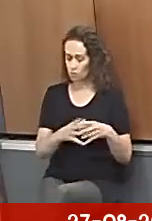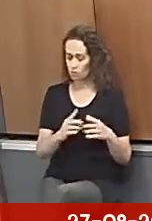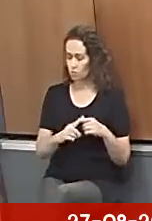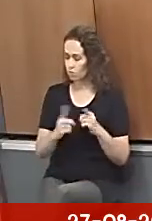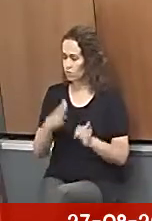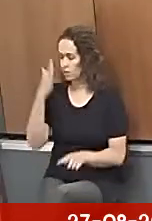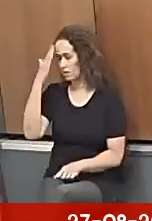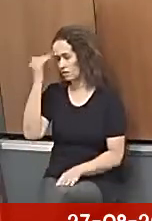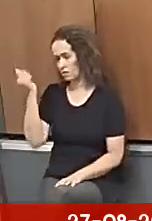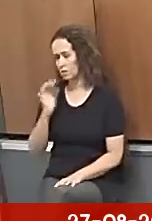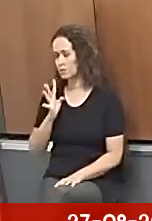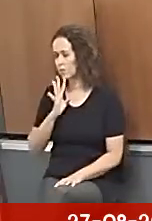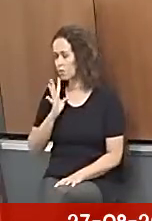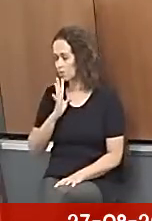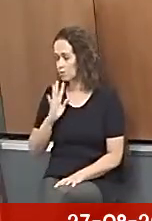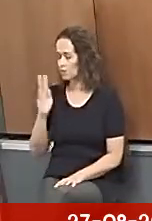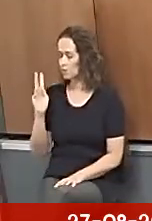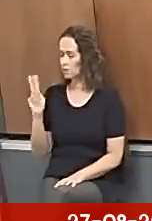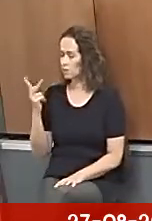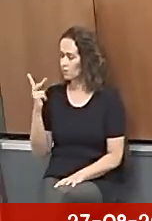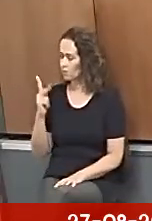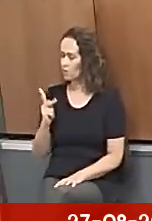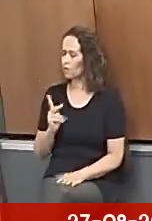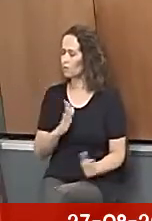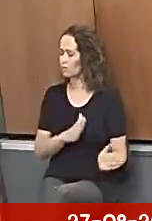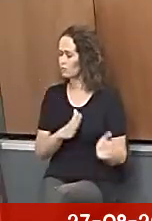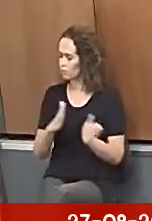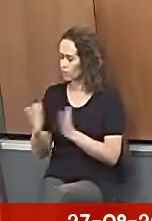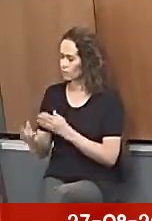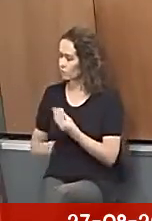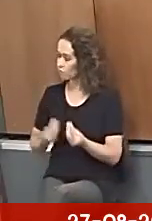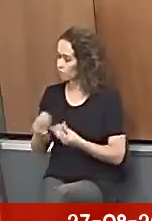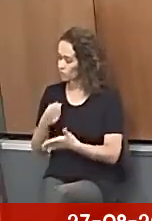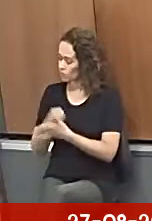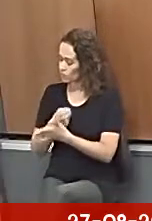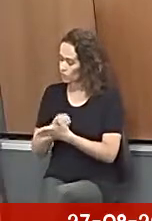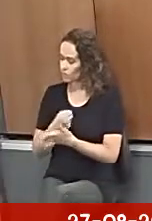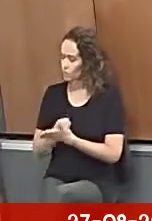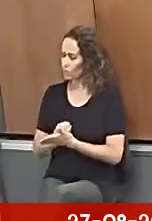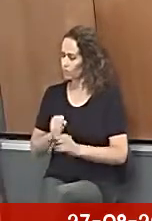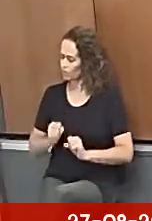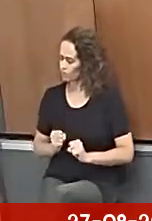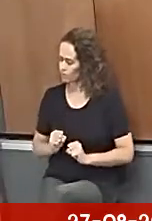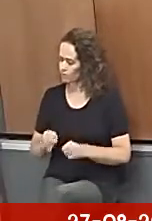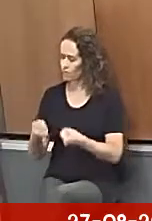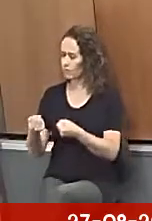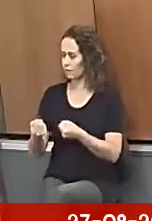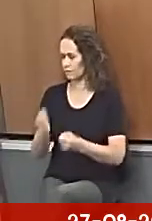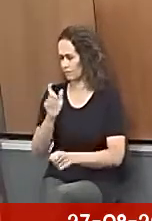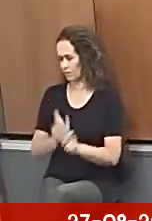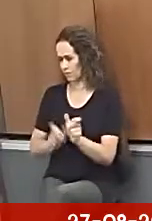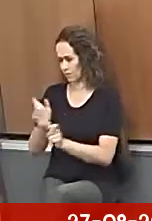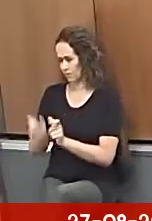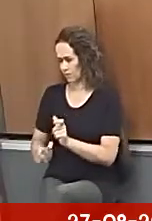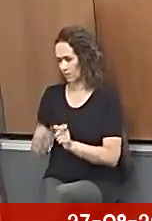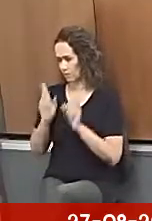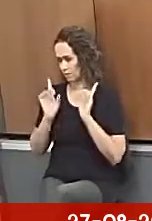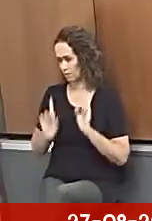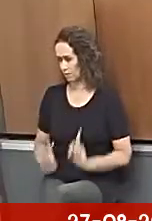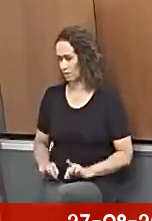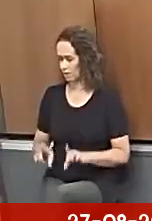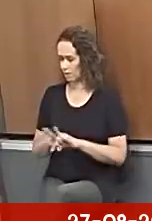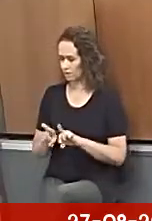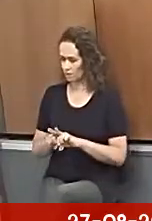da sua história de luta em defesa das pessoas com deficiência ao deputado estava lá andares